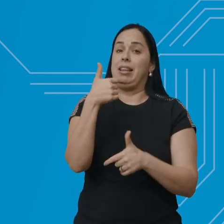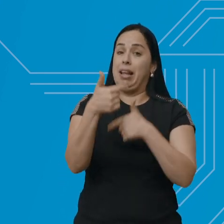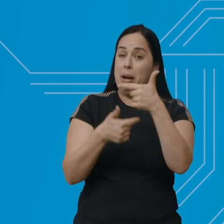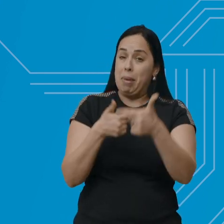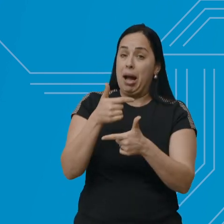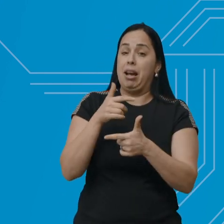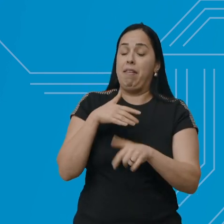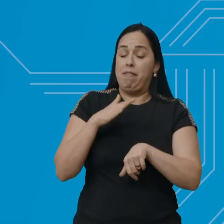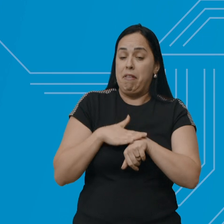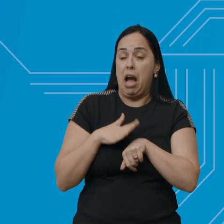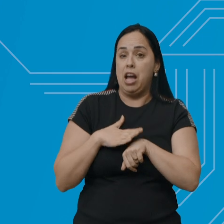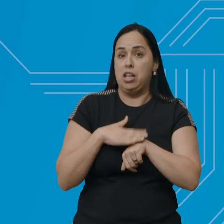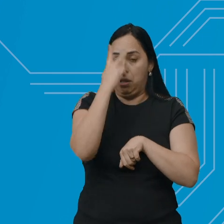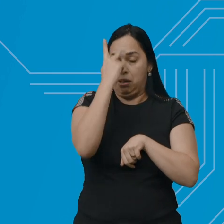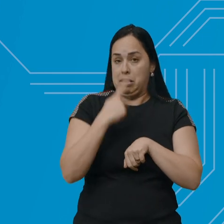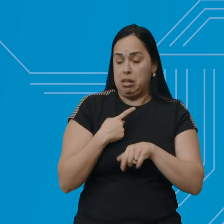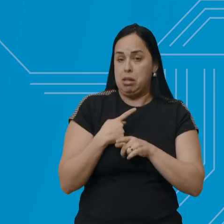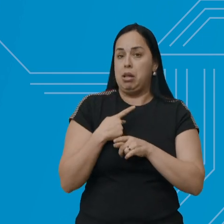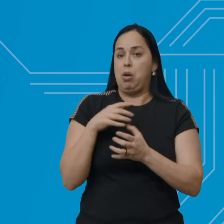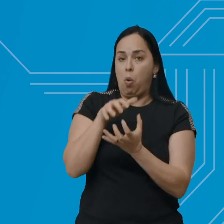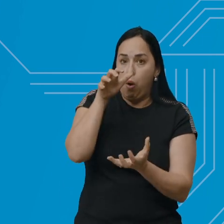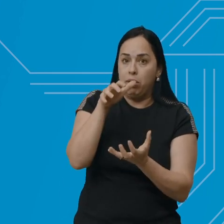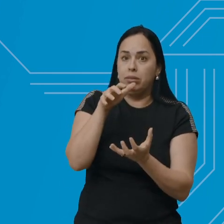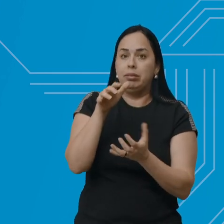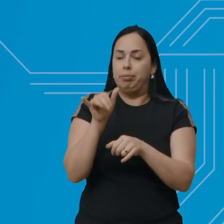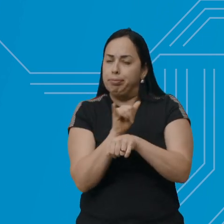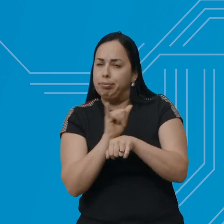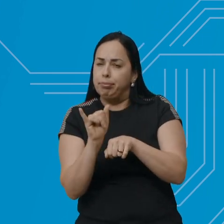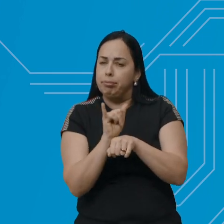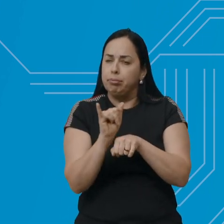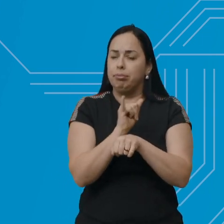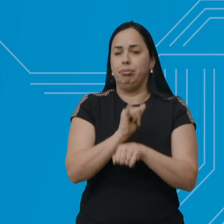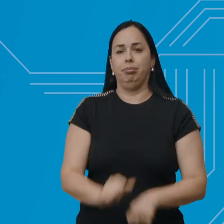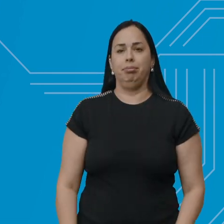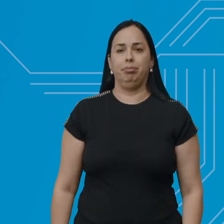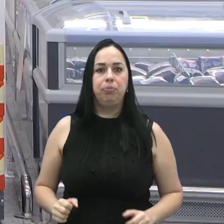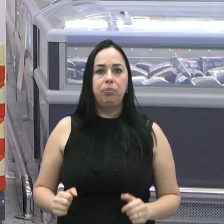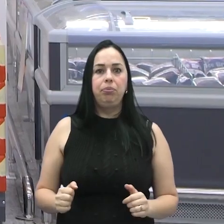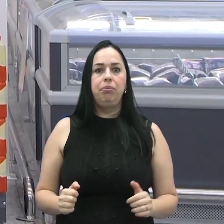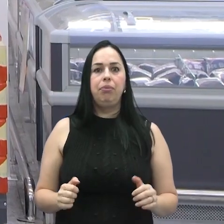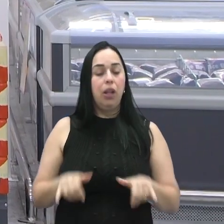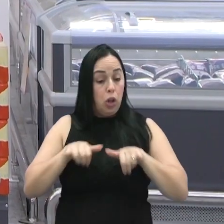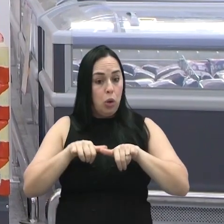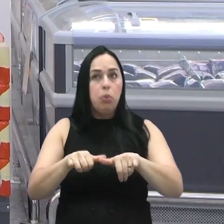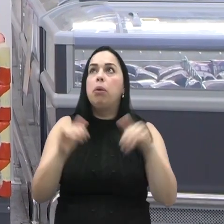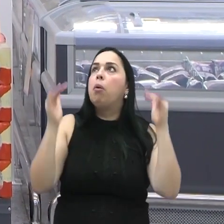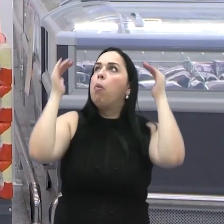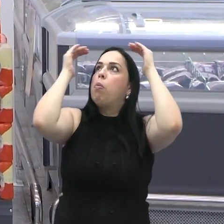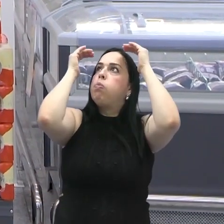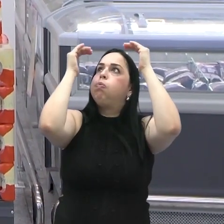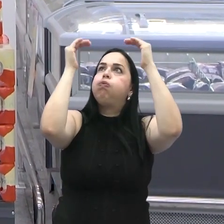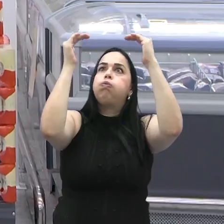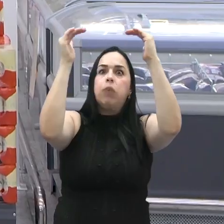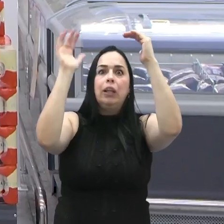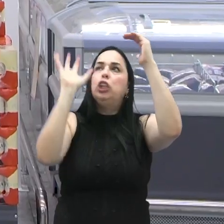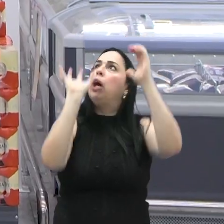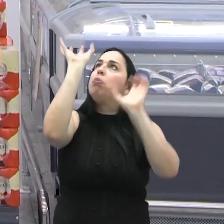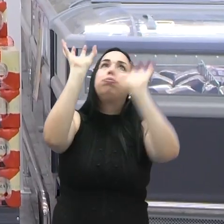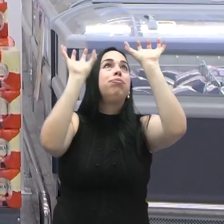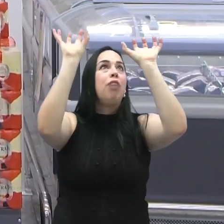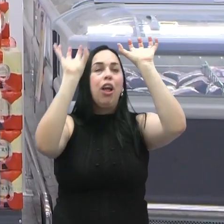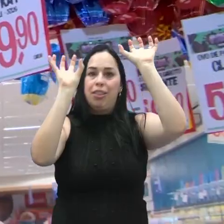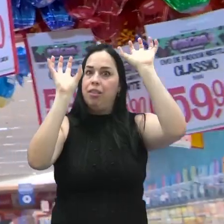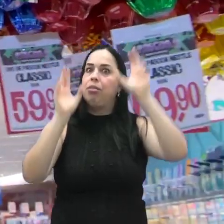E quem trabalha com produto artesanal busca alternativas para não perder a venda. Os corredores destes supermercados já